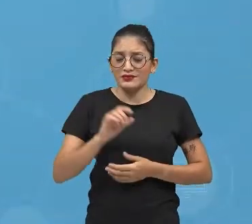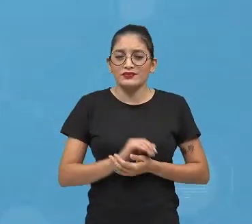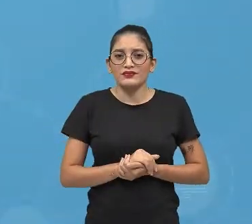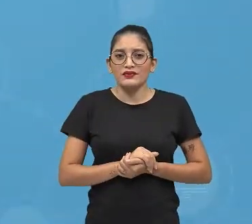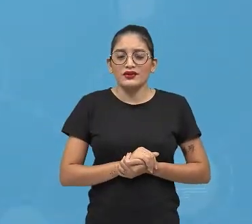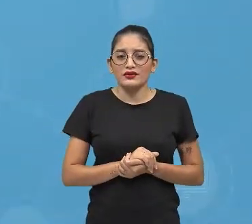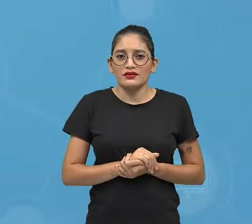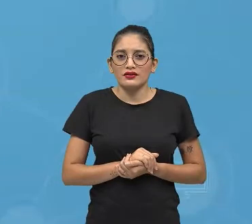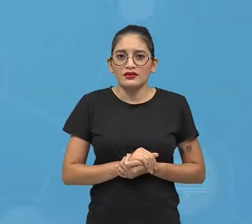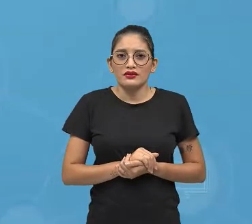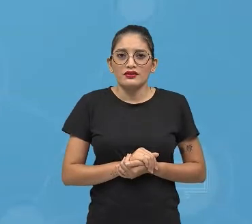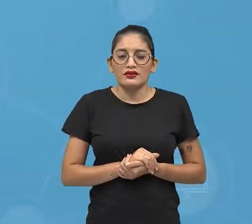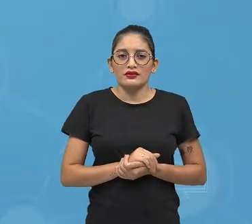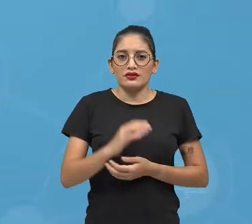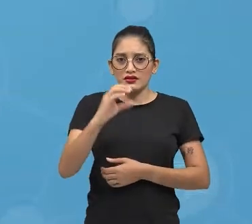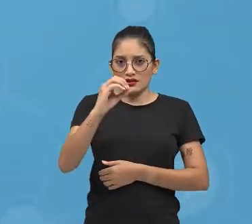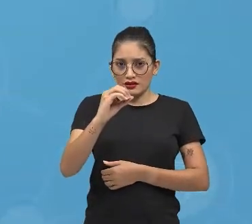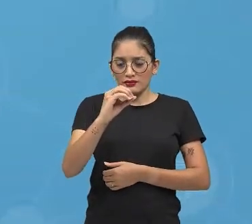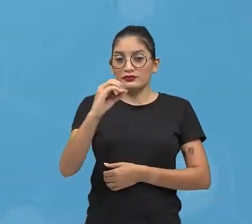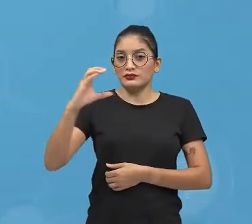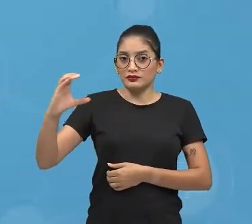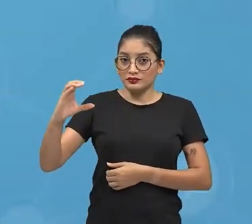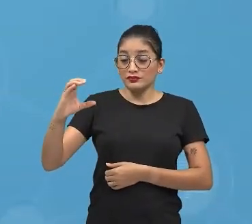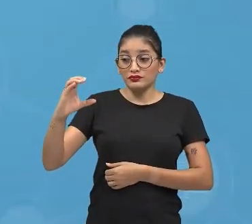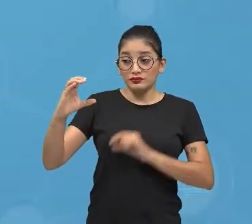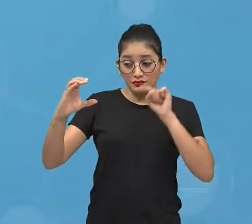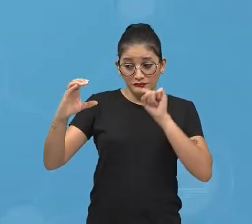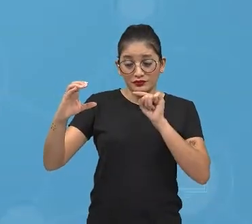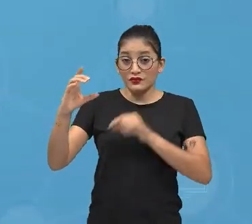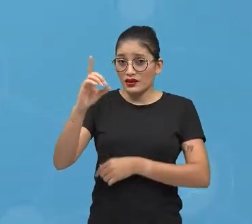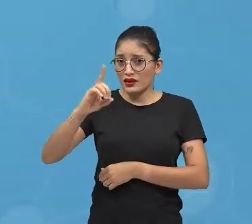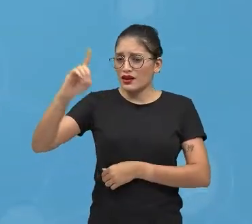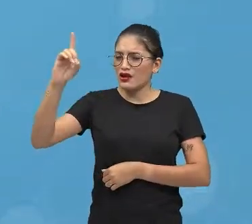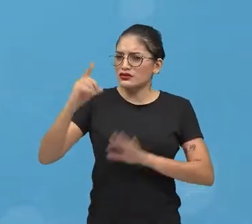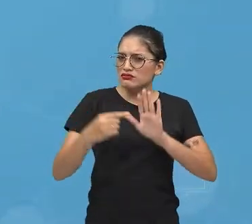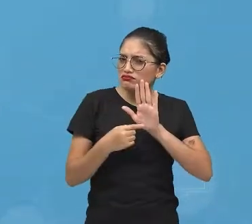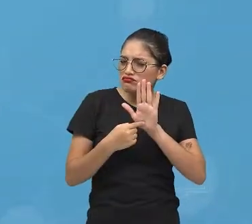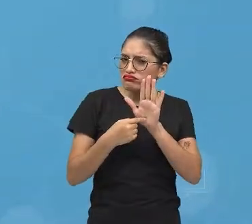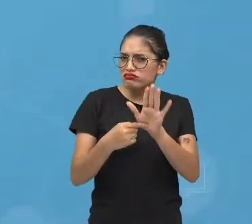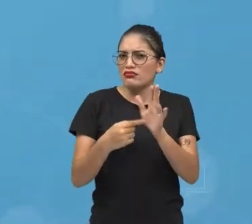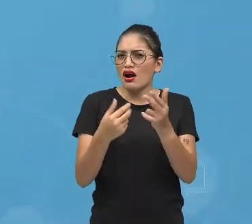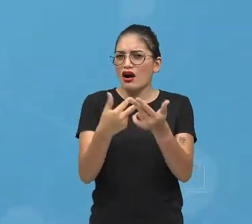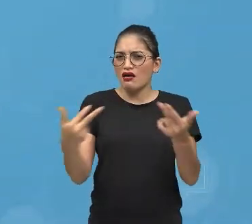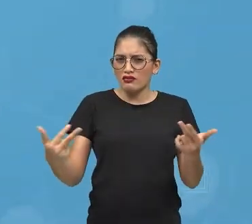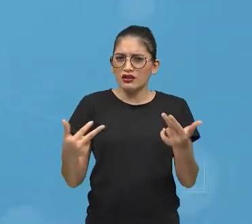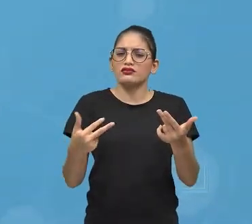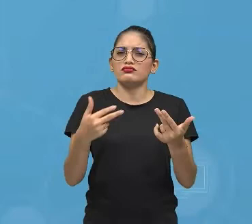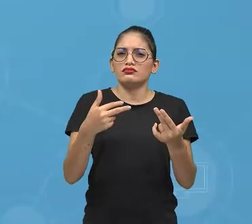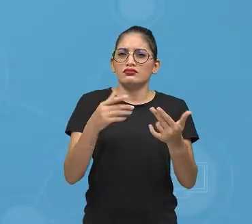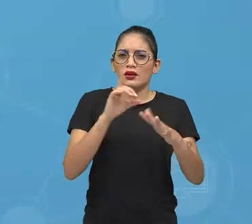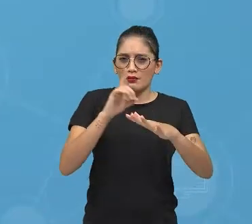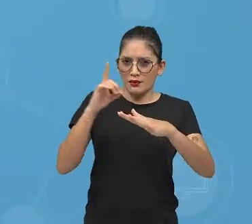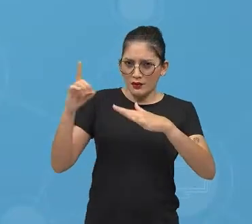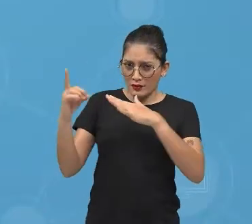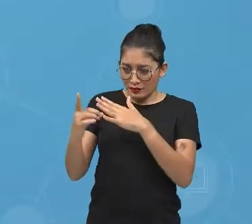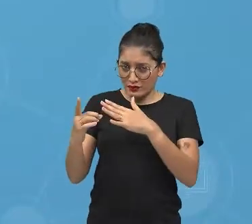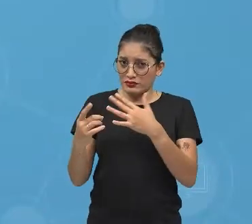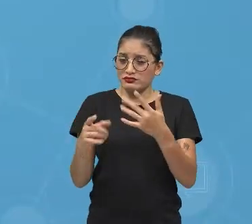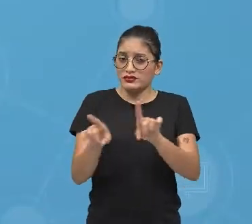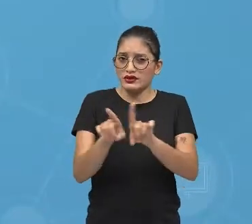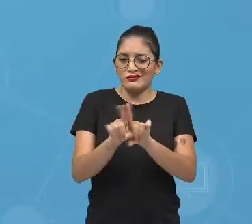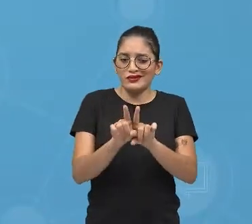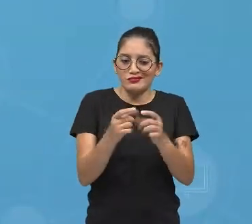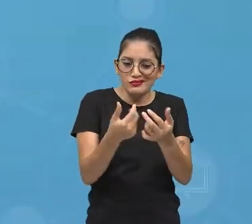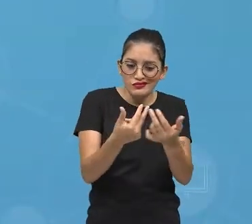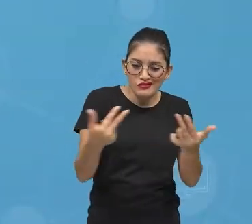Para o Oriente, Deus se manifesta em muitas entidades. Ele está contido